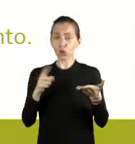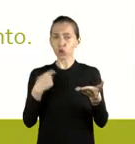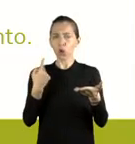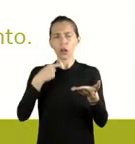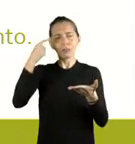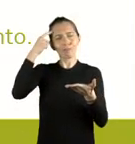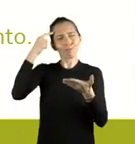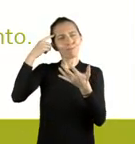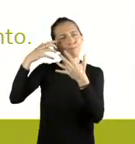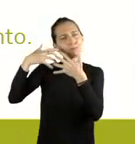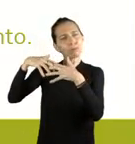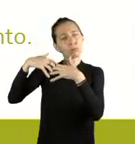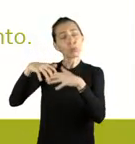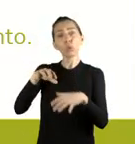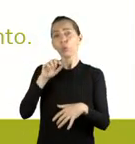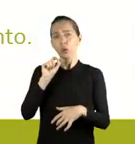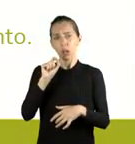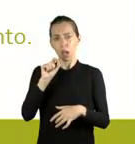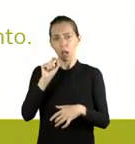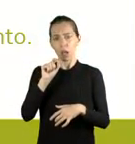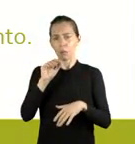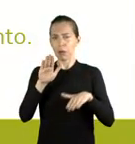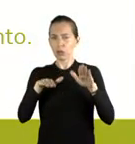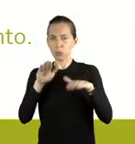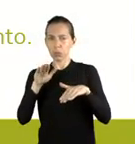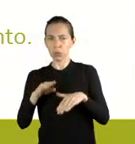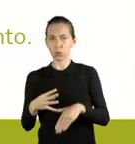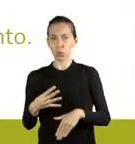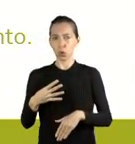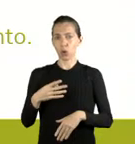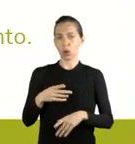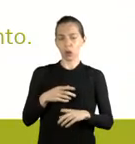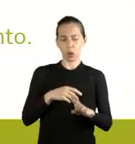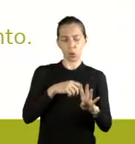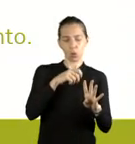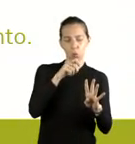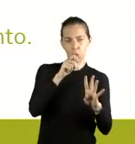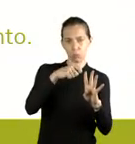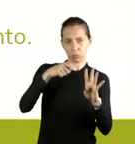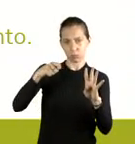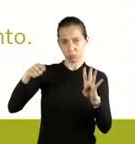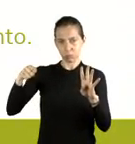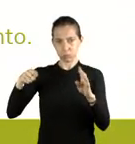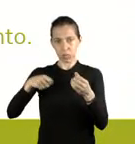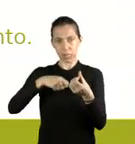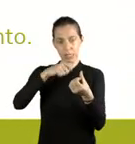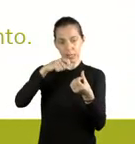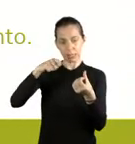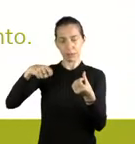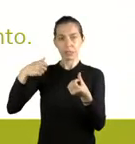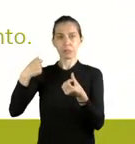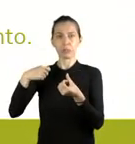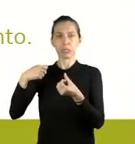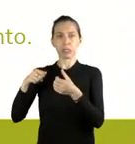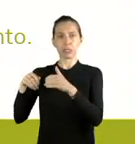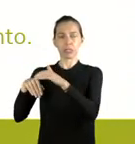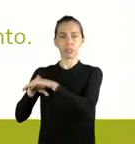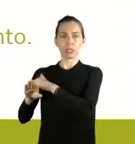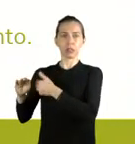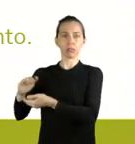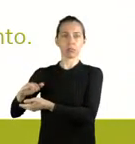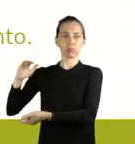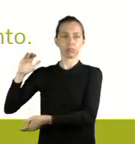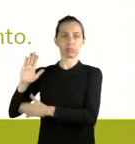pensa que pelo menos entre 4 e 6 meses de gasto fixo. Vamos relembrar. O que são os